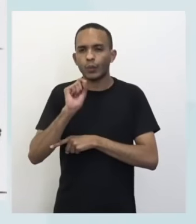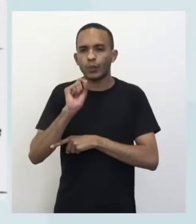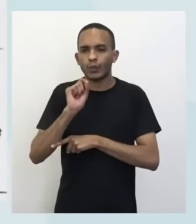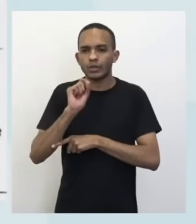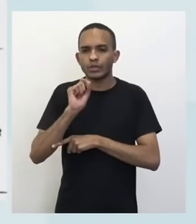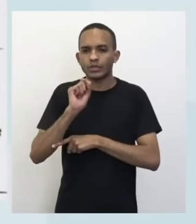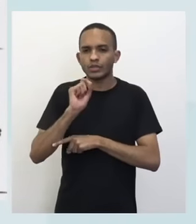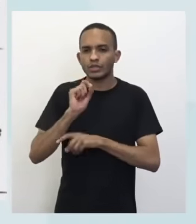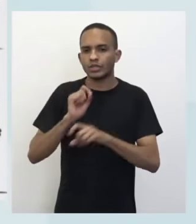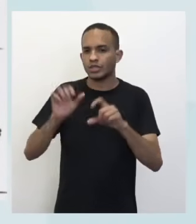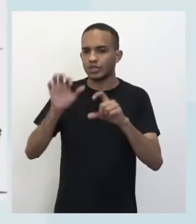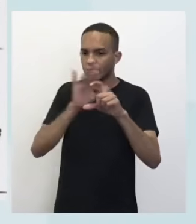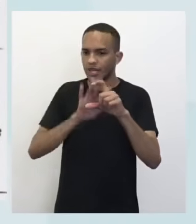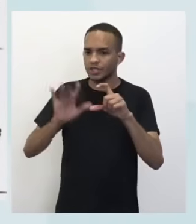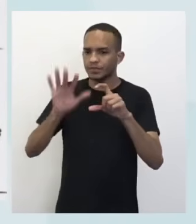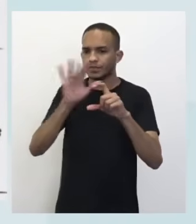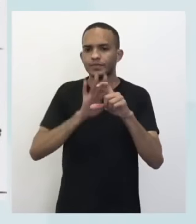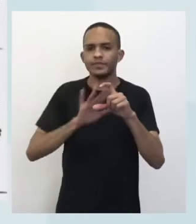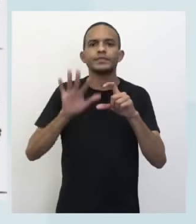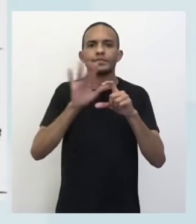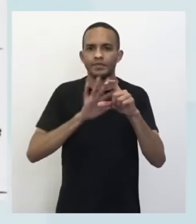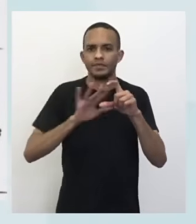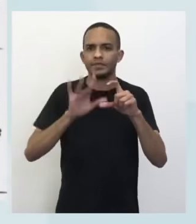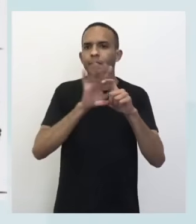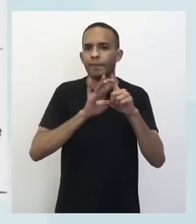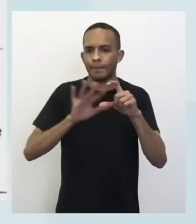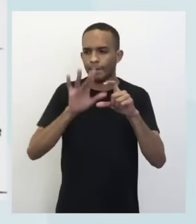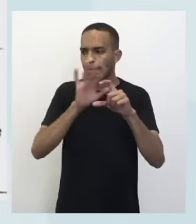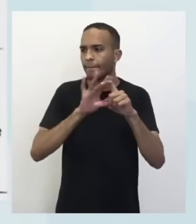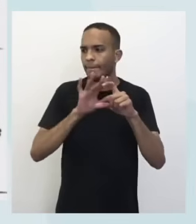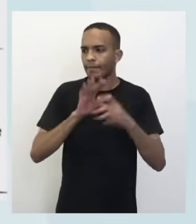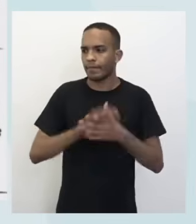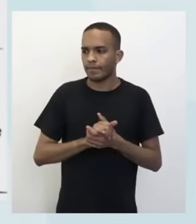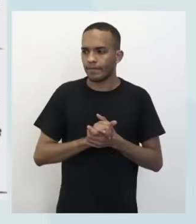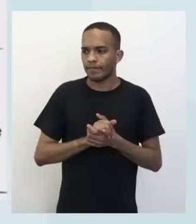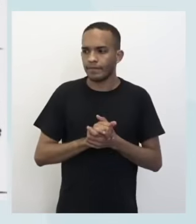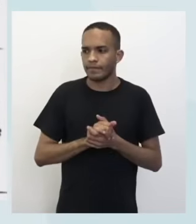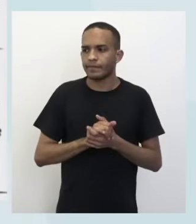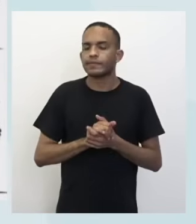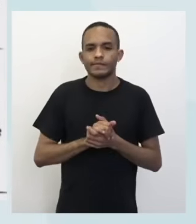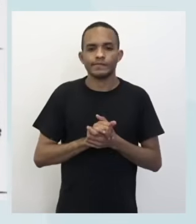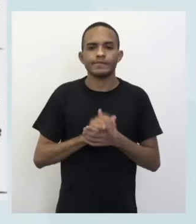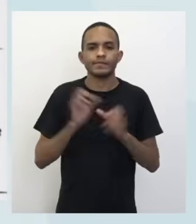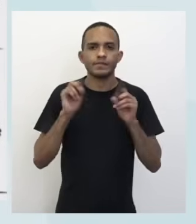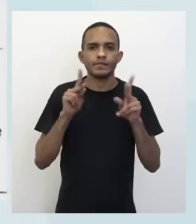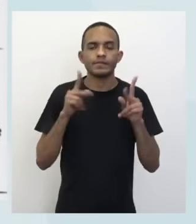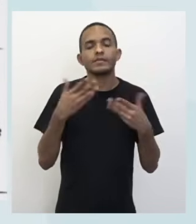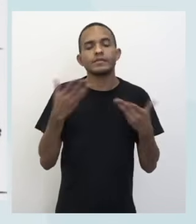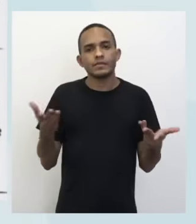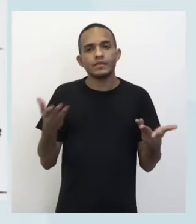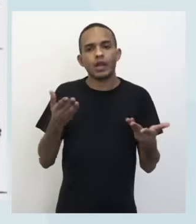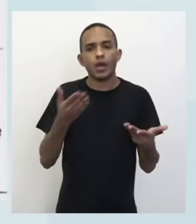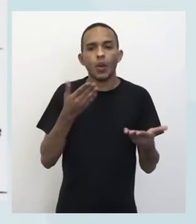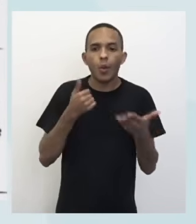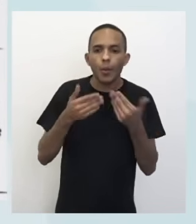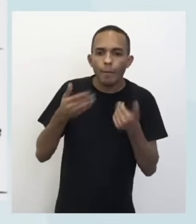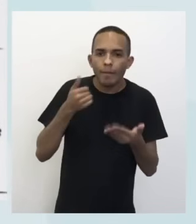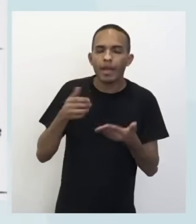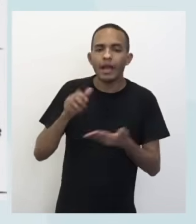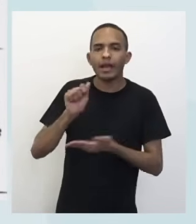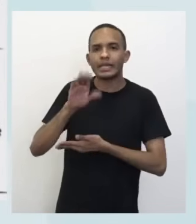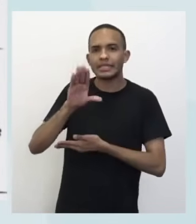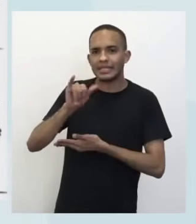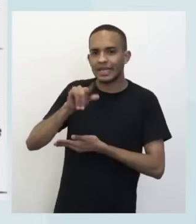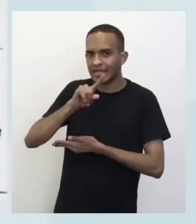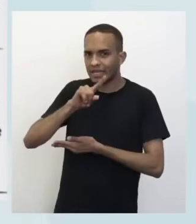com charge e com cartoon dele. Então temos aí, ó, consciência. Vou comer um açaí porque é mais